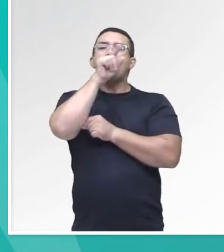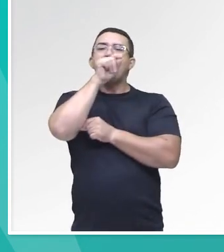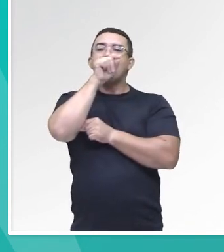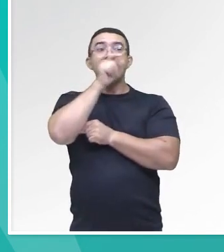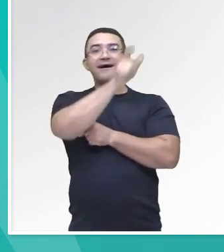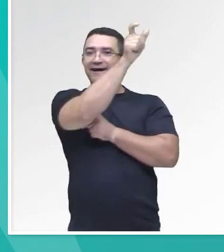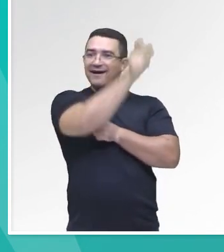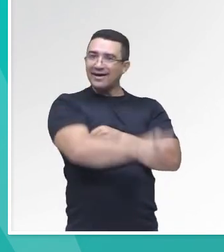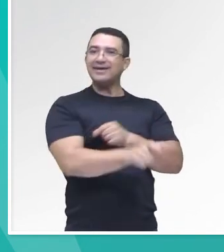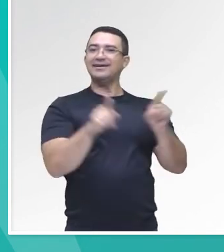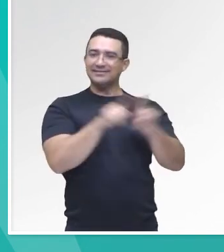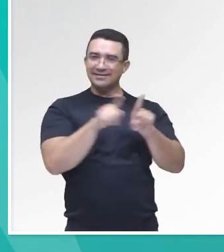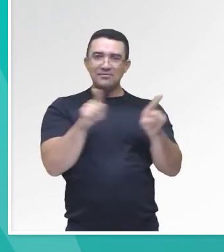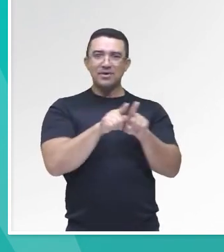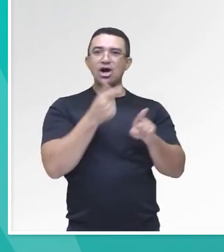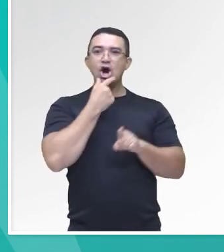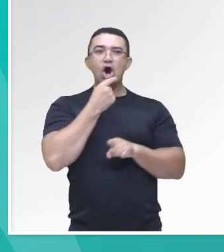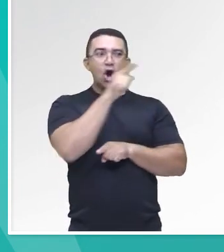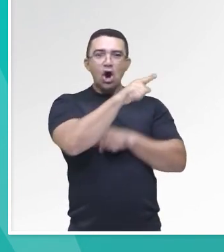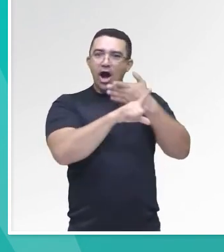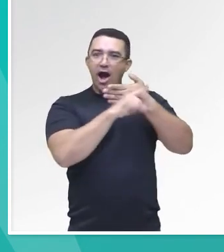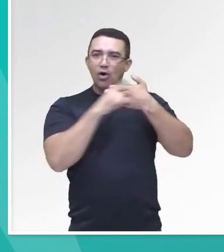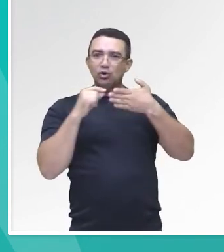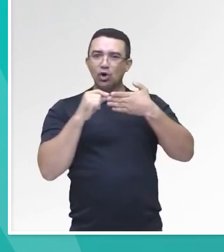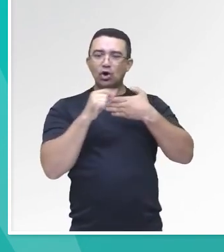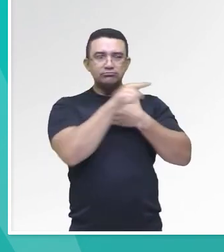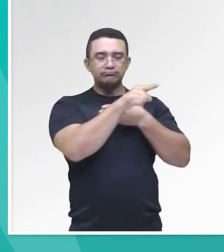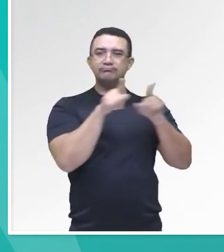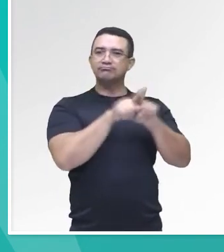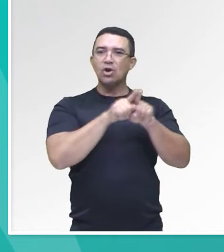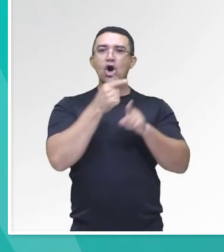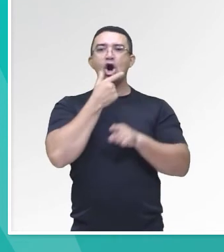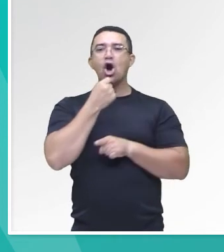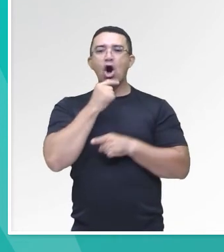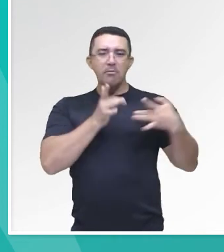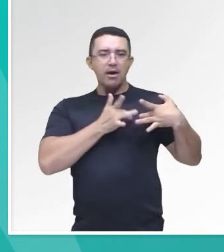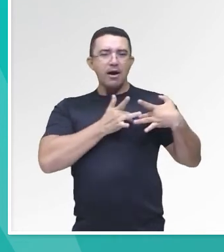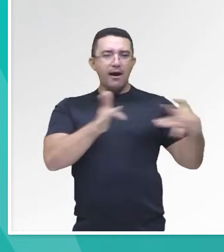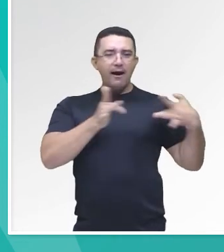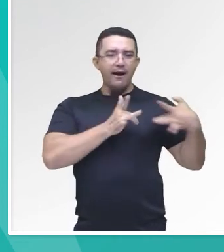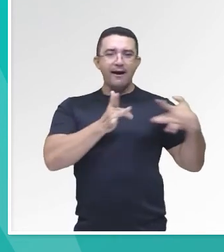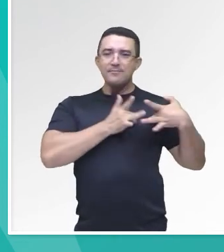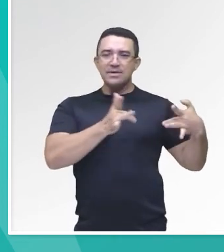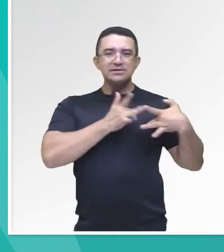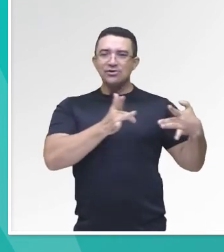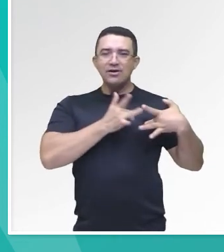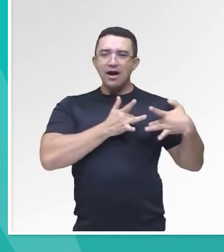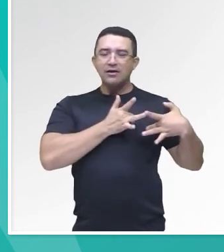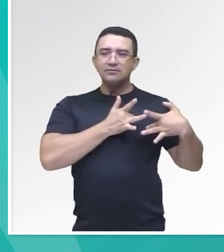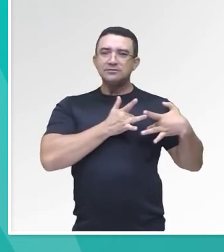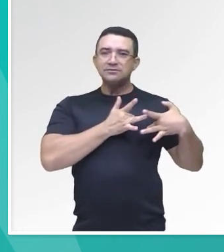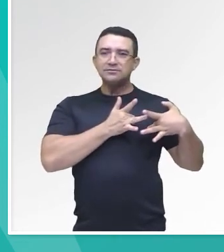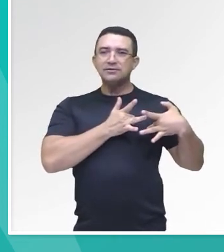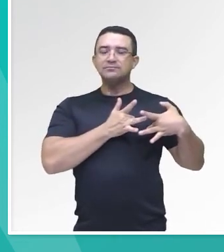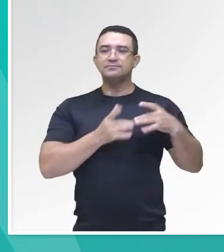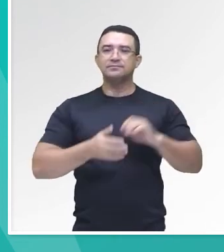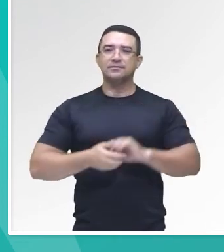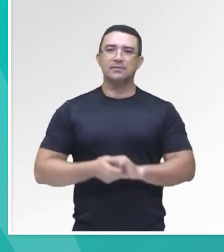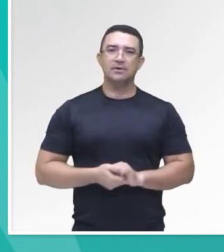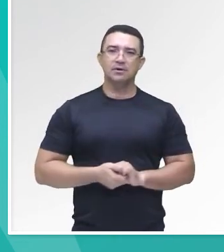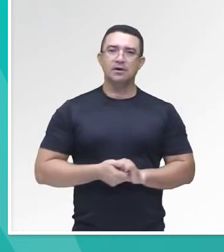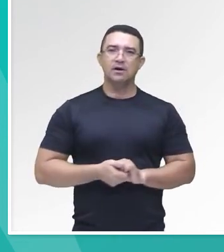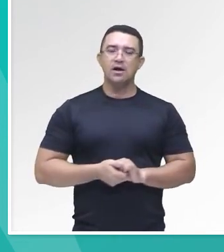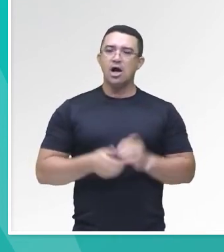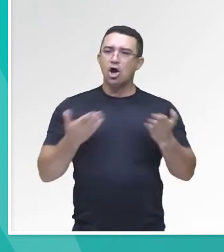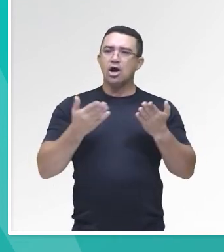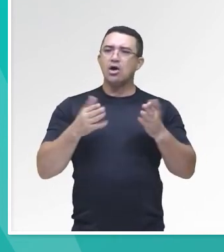ele. Ele, o rapaz, né? O homem por quem está apaixonado por uma pessoa. Então, um pássaro